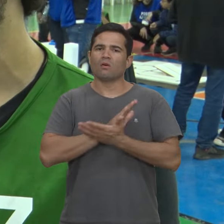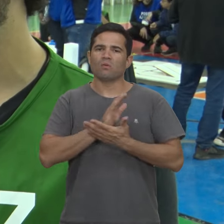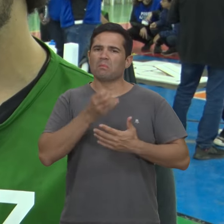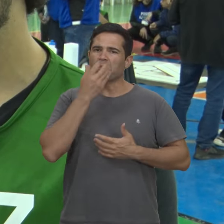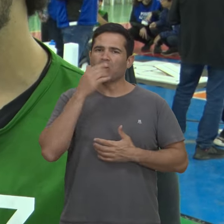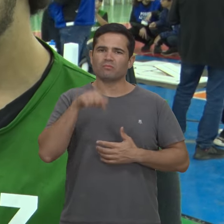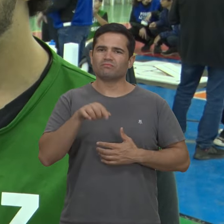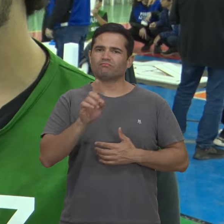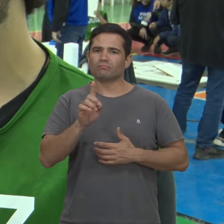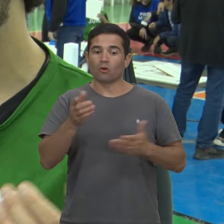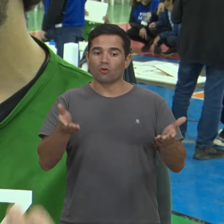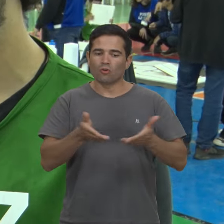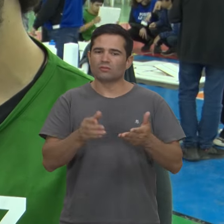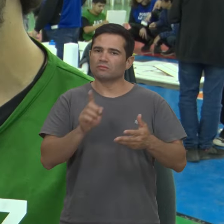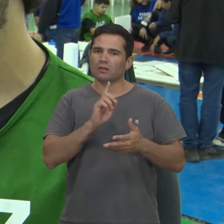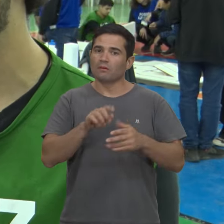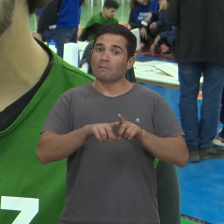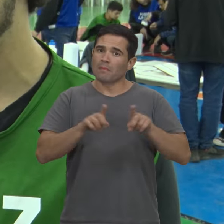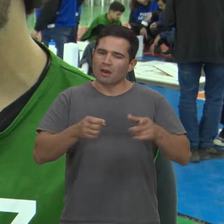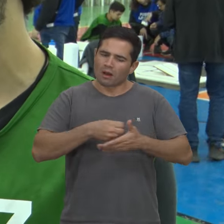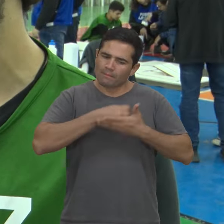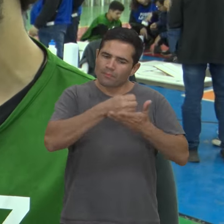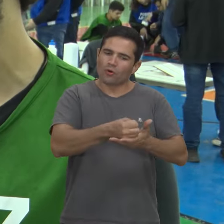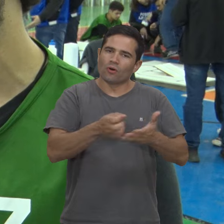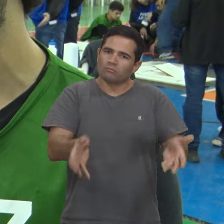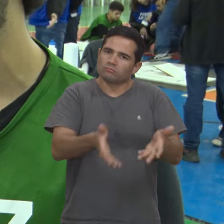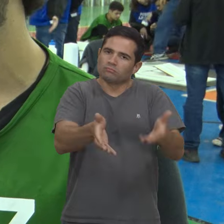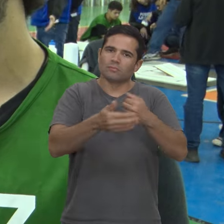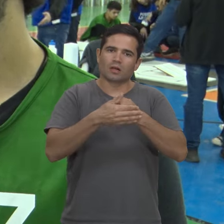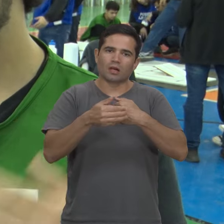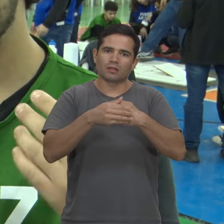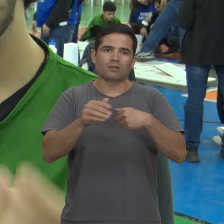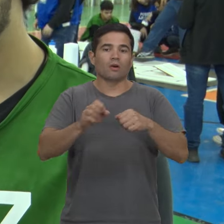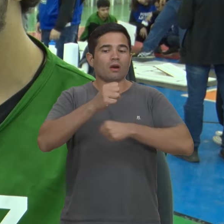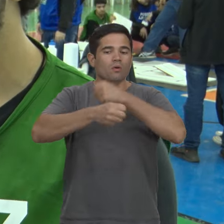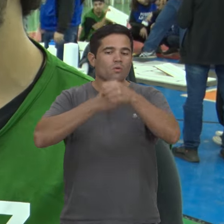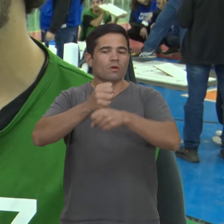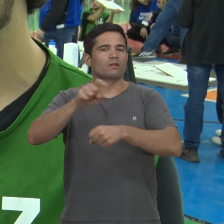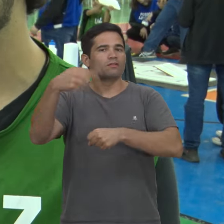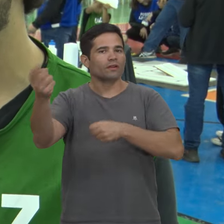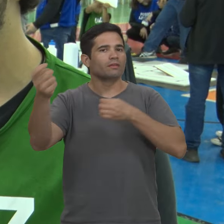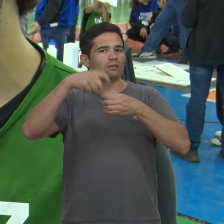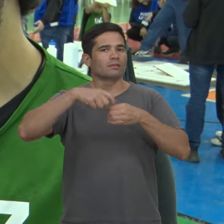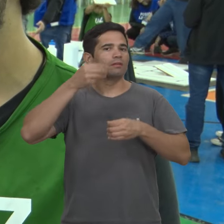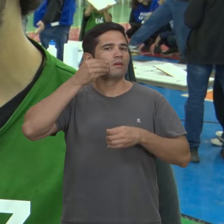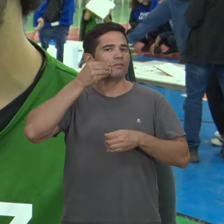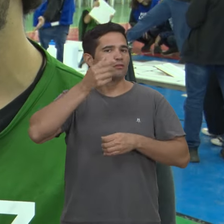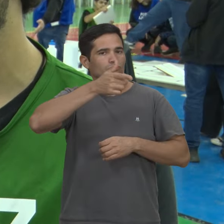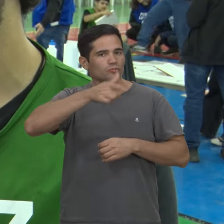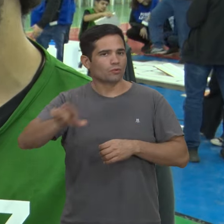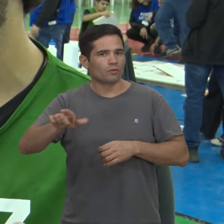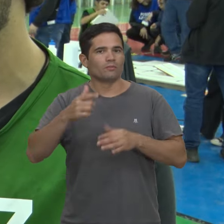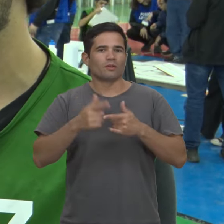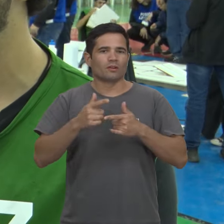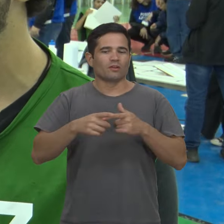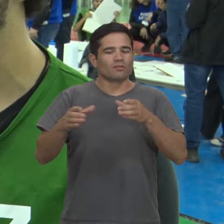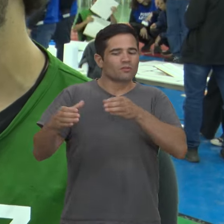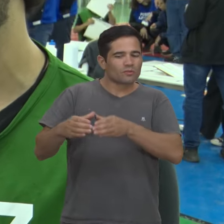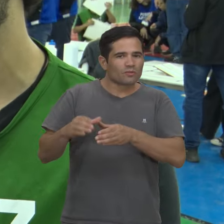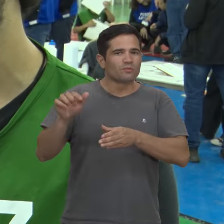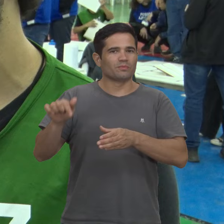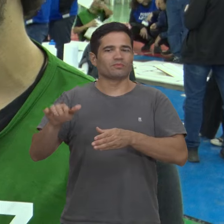bem, mas assim, é bom a gente dar aquele apoio para o pessoal sentir que está sendo acolhido e para vir no próximo ano para tentar de novo, que é muito legal, né, principalmente o pessoal aqui